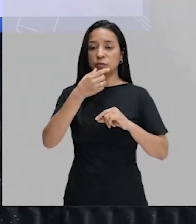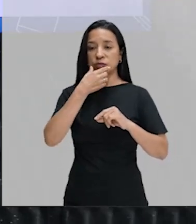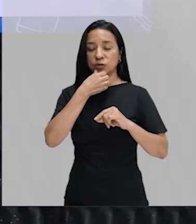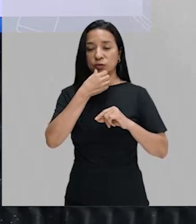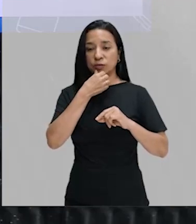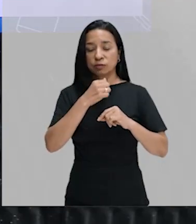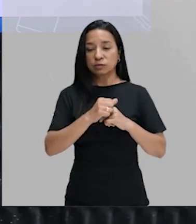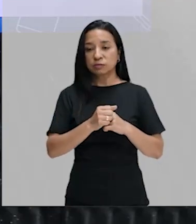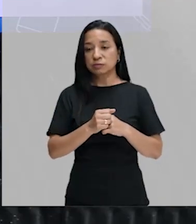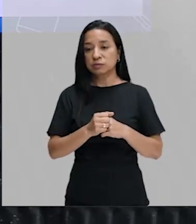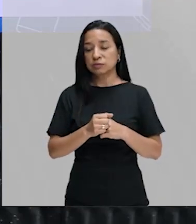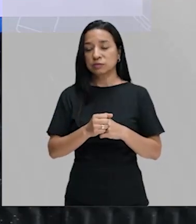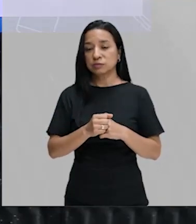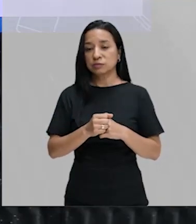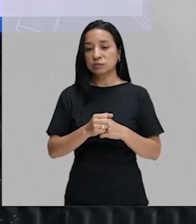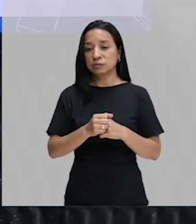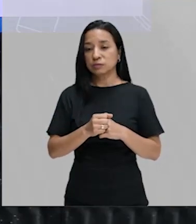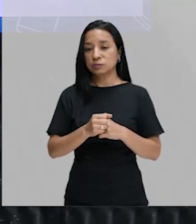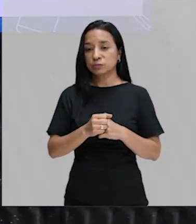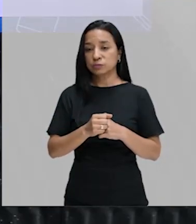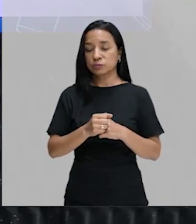machos vão ser